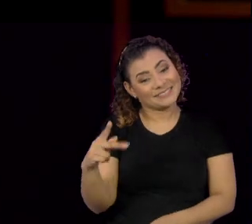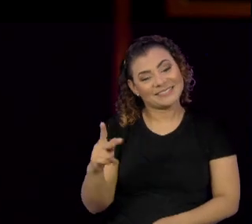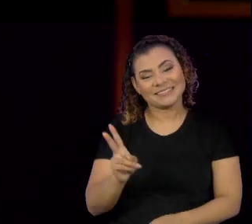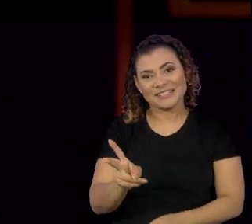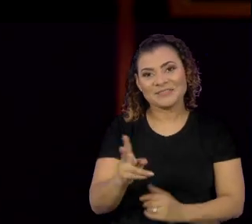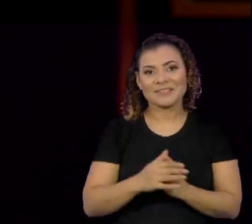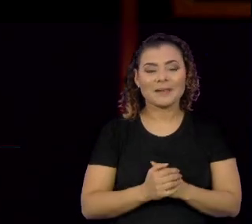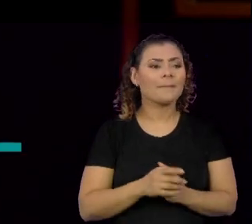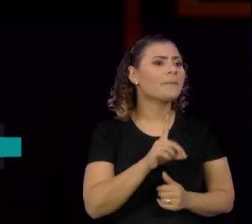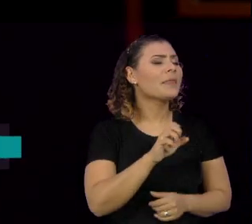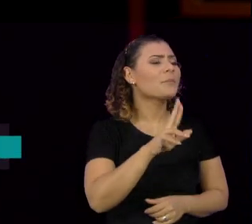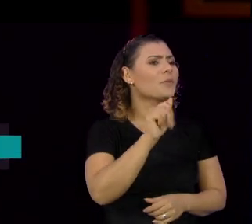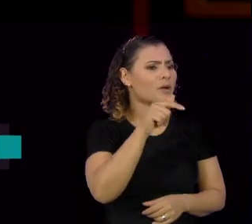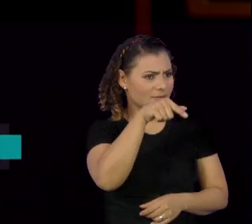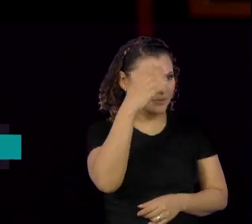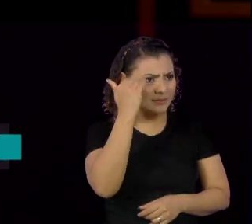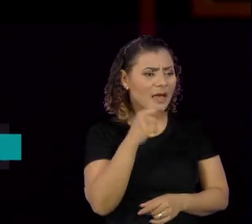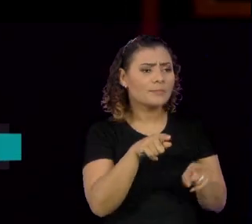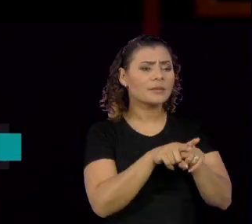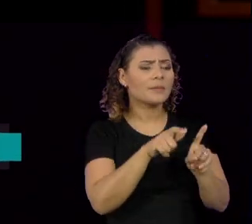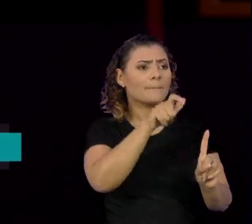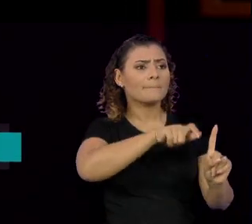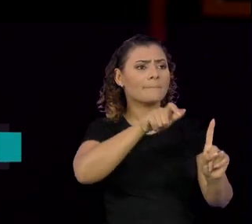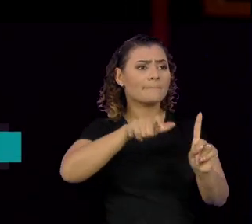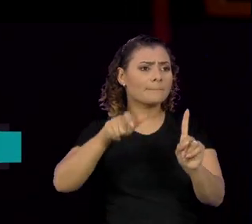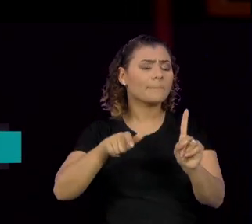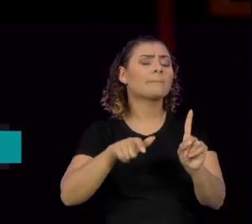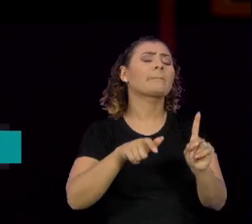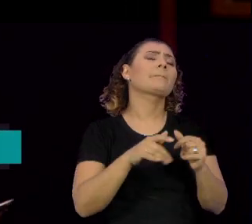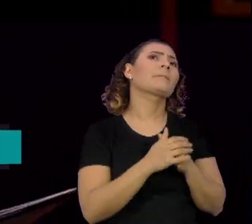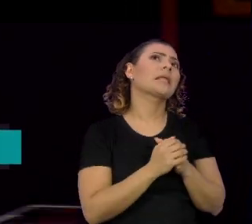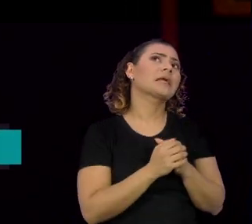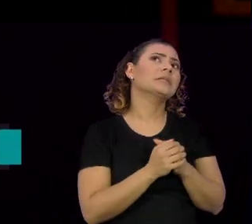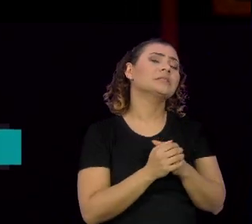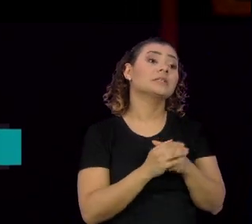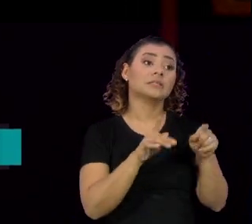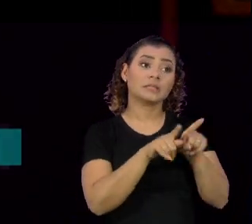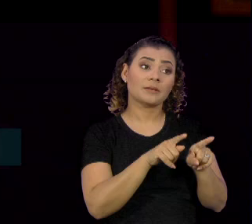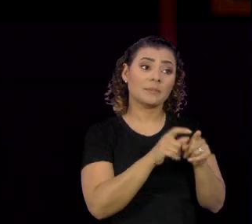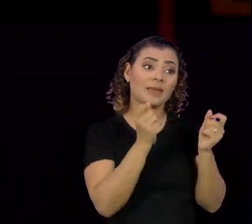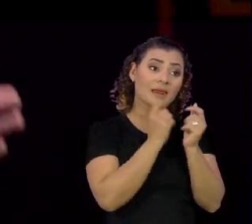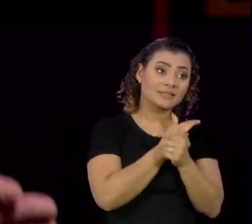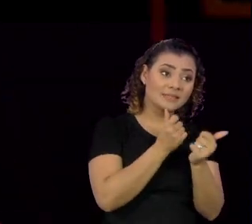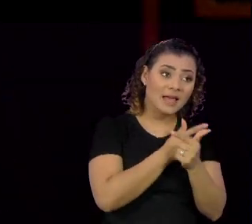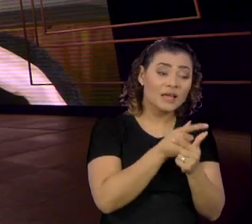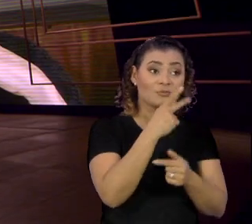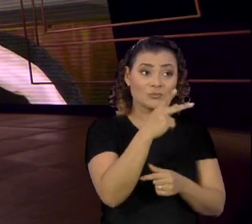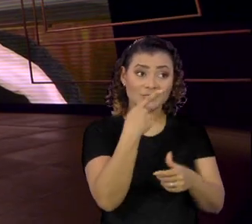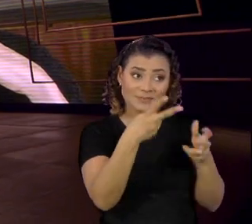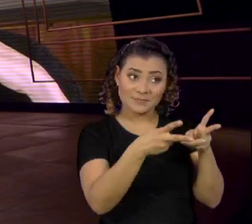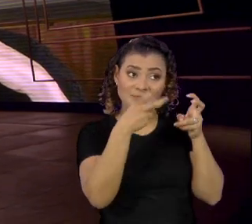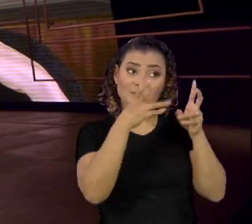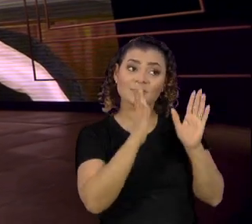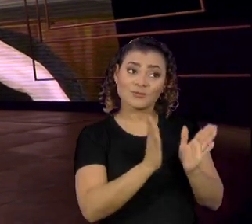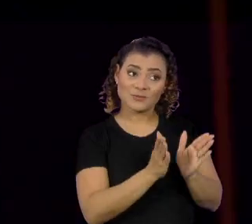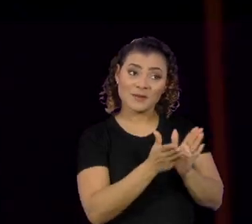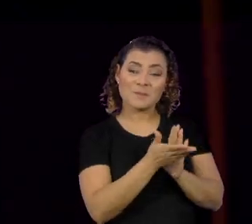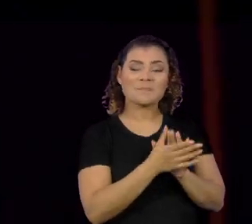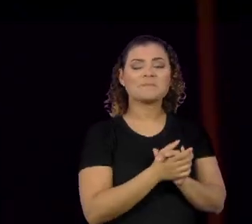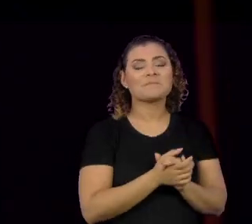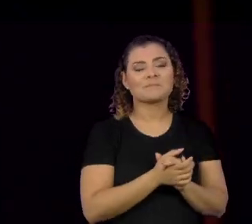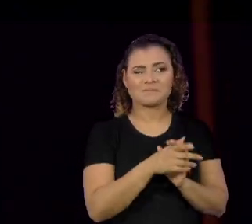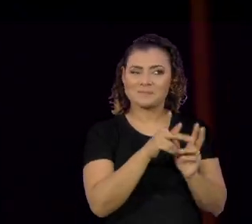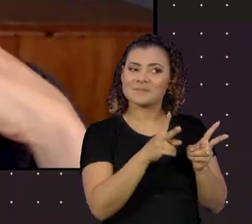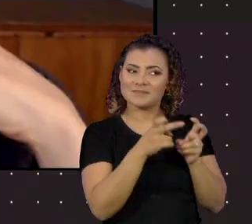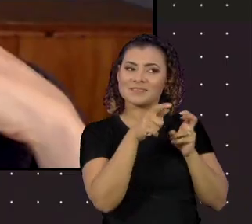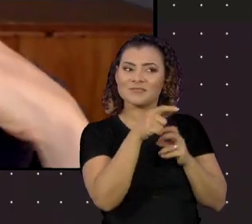Débora, você se sai muito bem tanto em papéis dramáticos como cômicos, você mesma já percebeu isso, descobriu